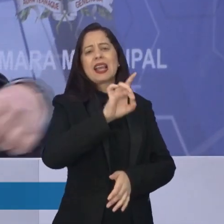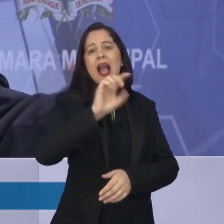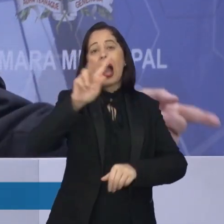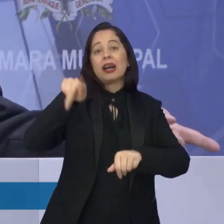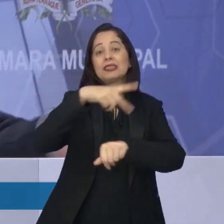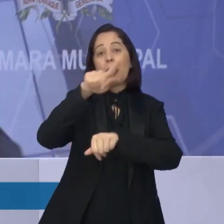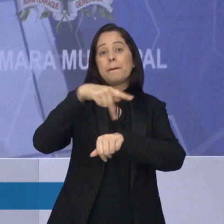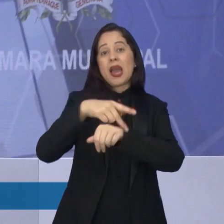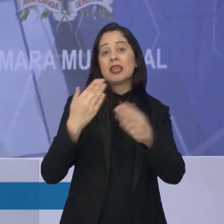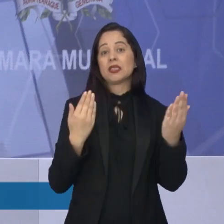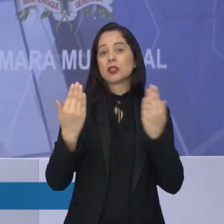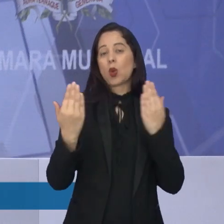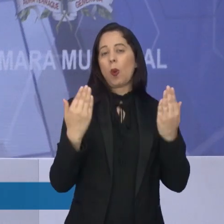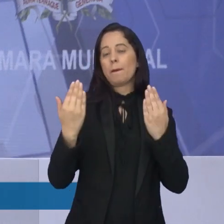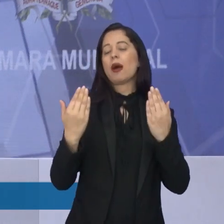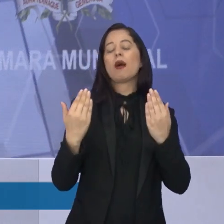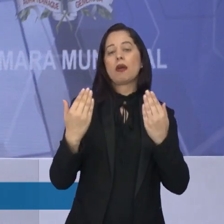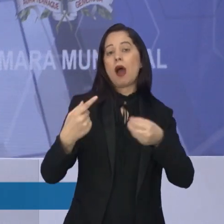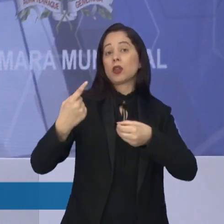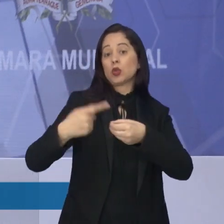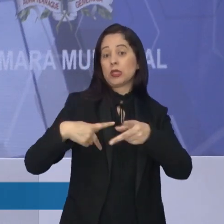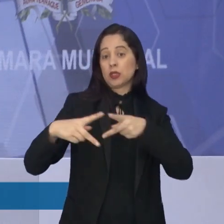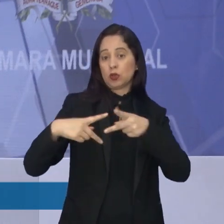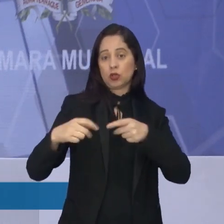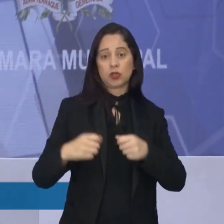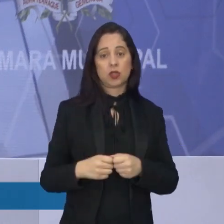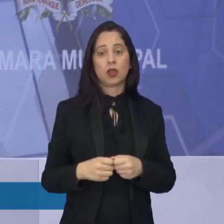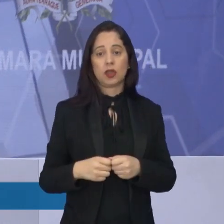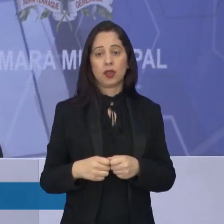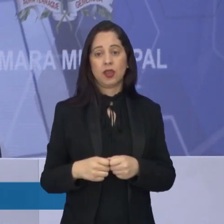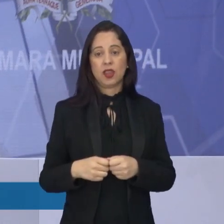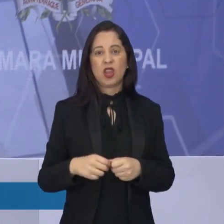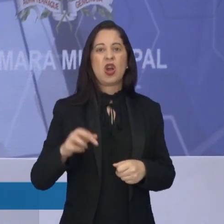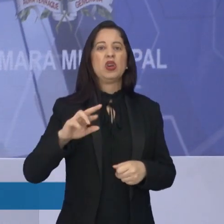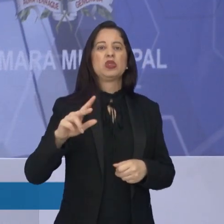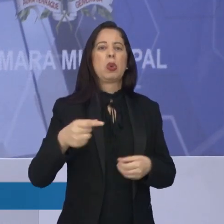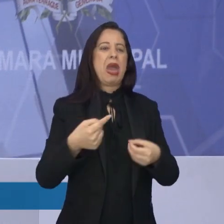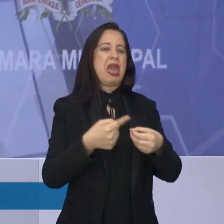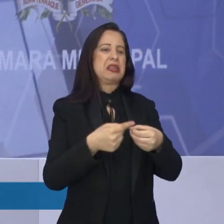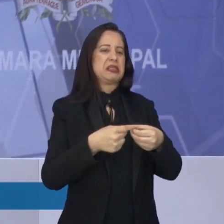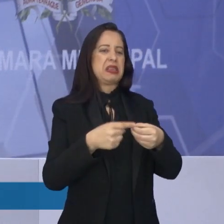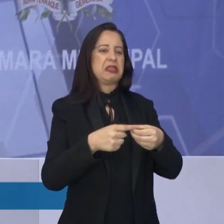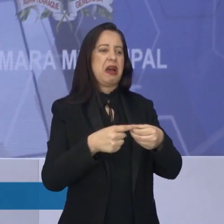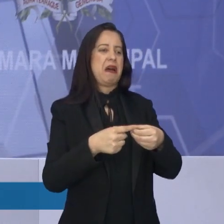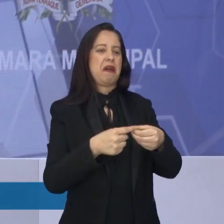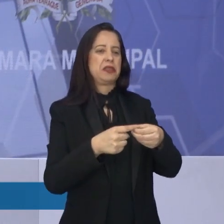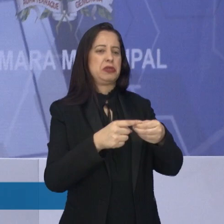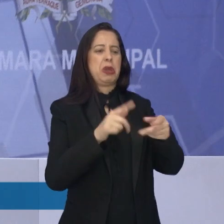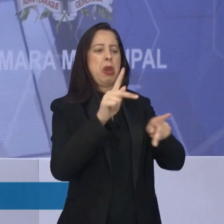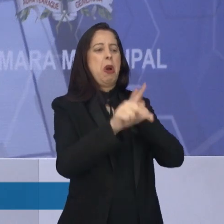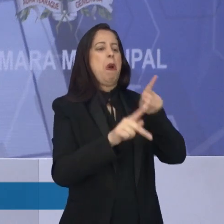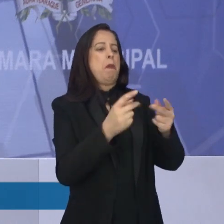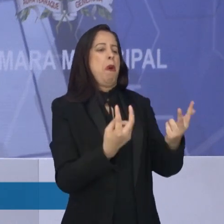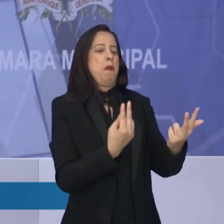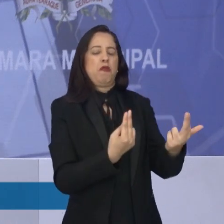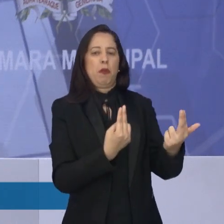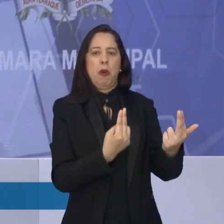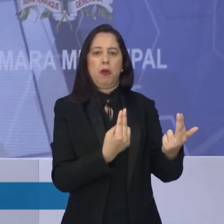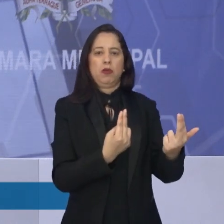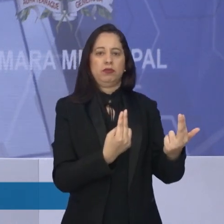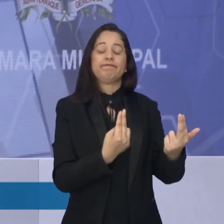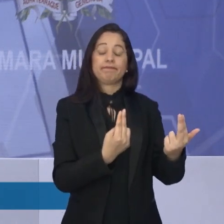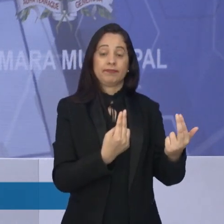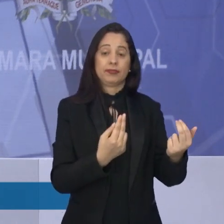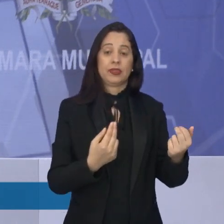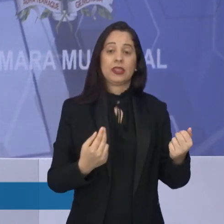parecida com o que São José representa para o Brasil. Eu não peguei cidades com a mesma população de São José dos Campos, porque não seria